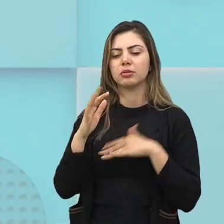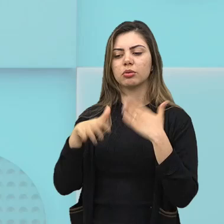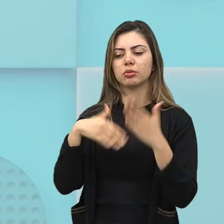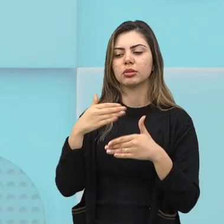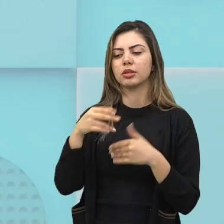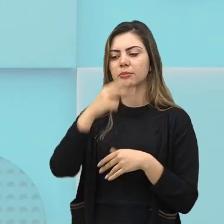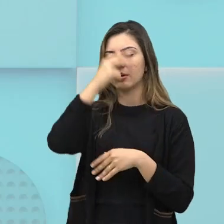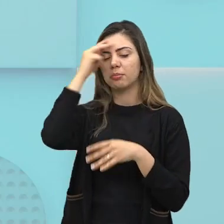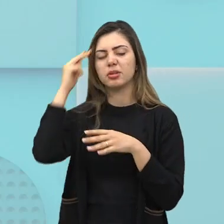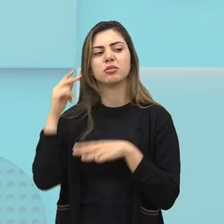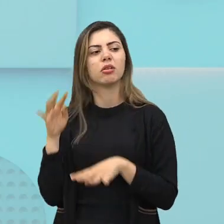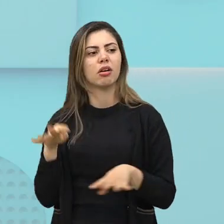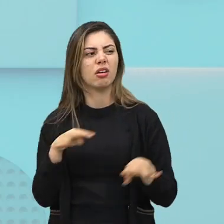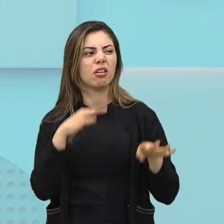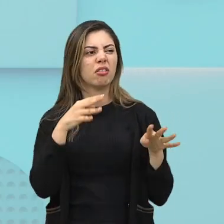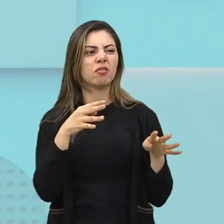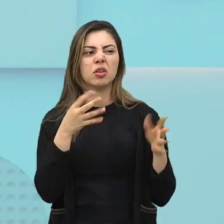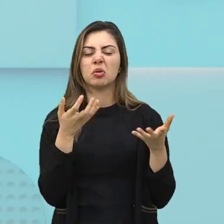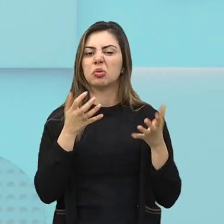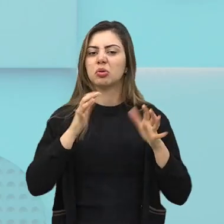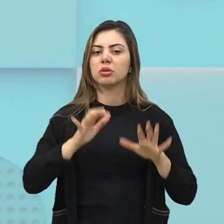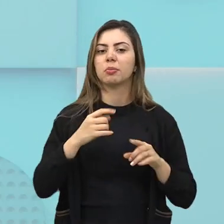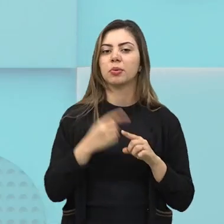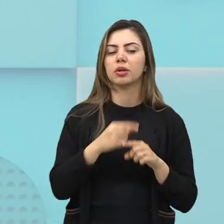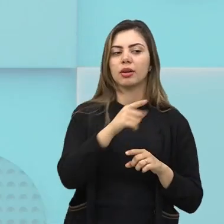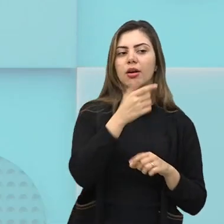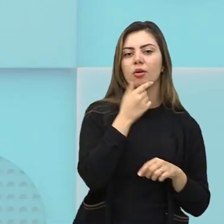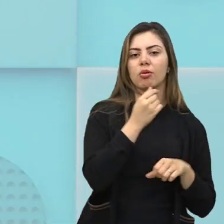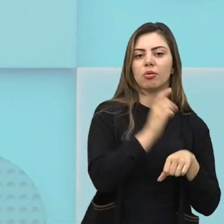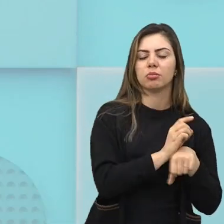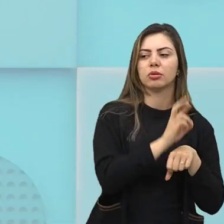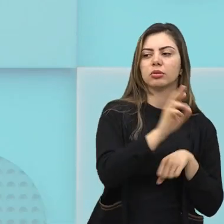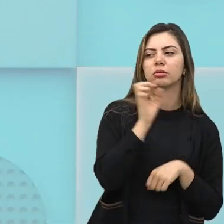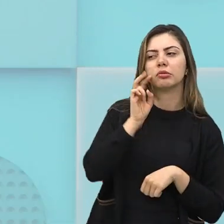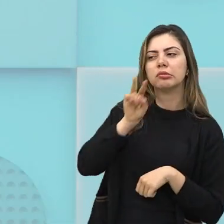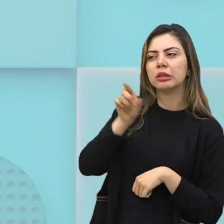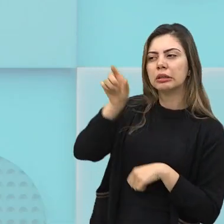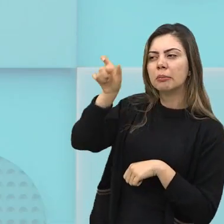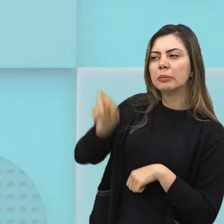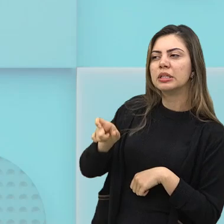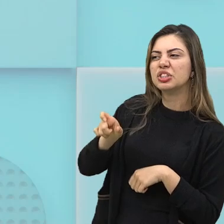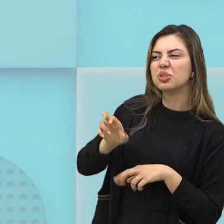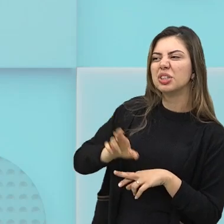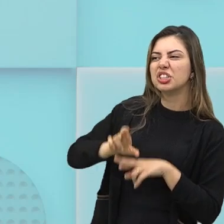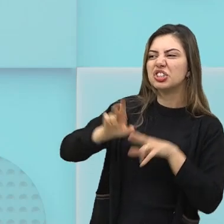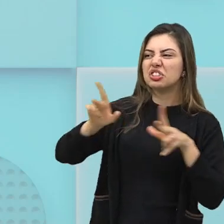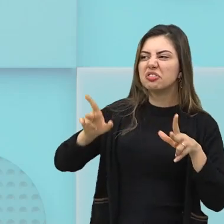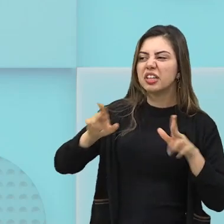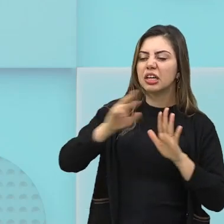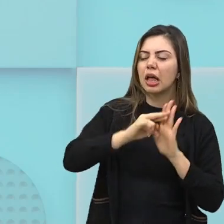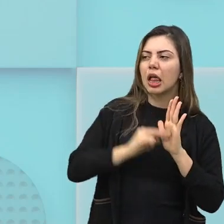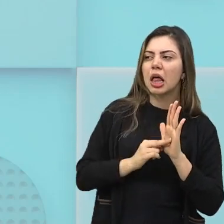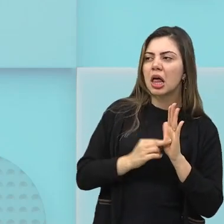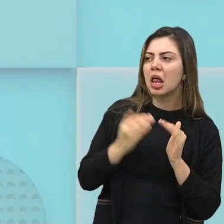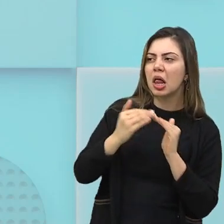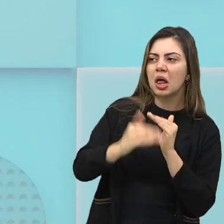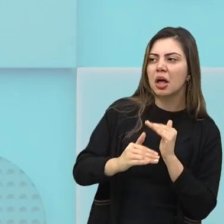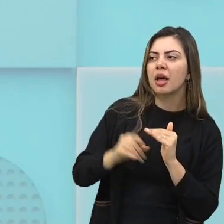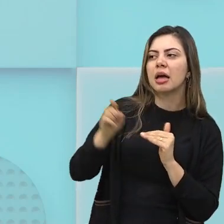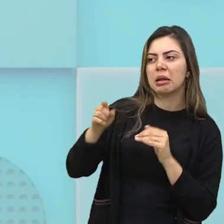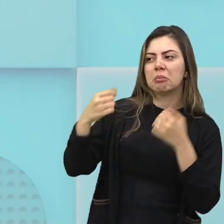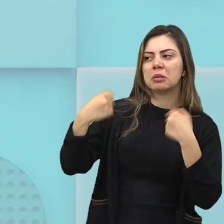tudo que ele via de diferente numa pessoa, ele já mostrava que ela precisava ser internada.